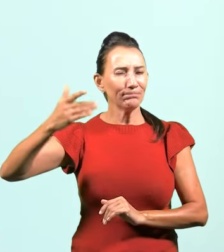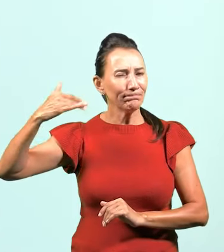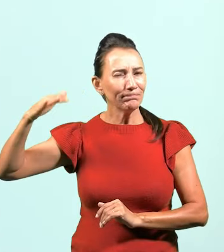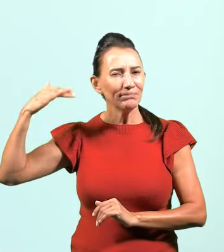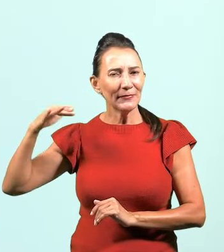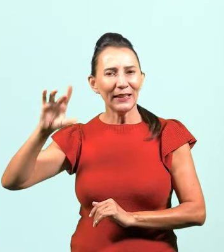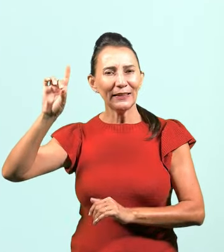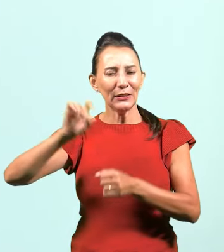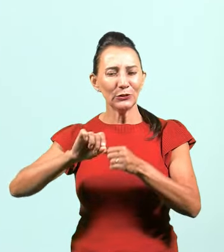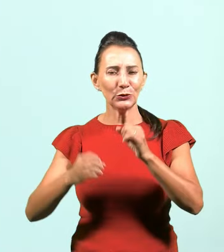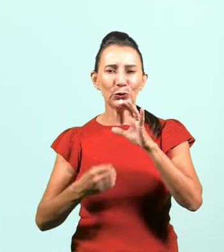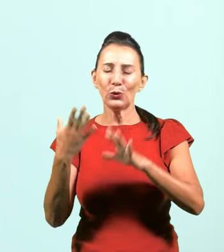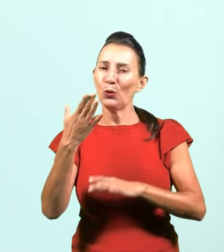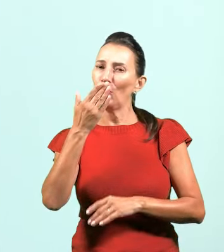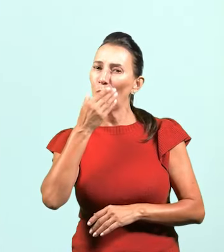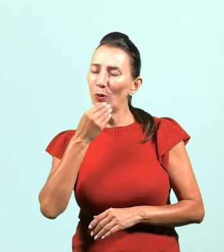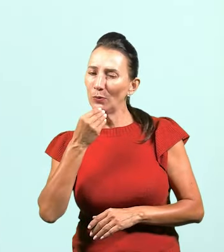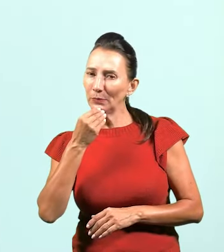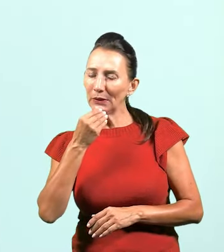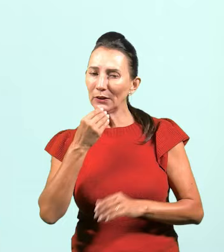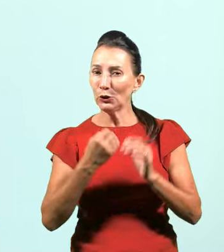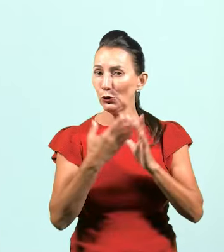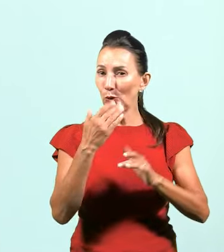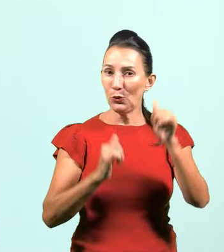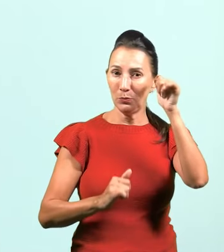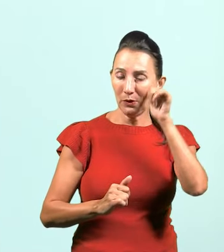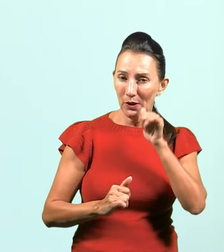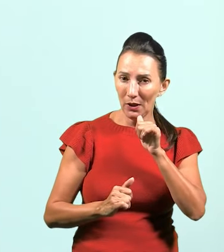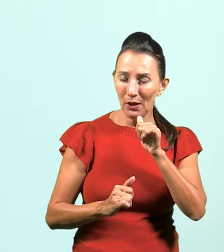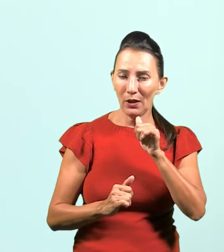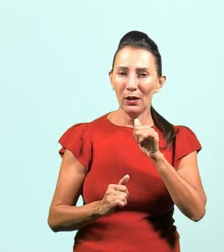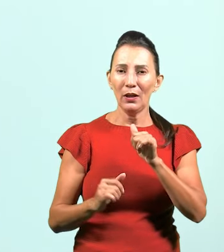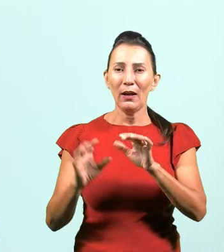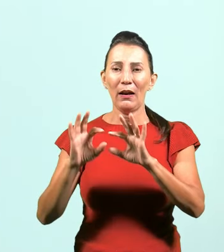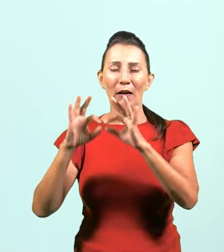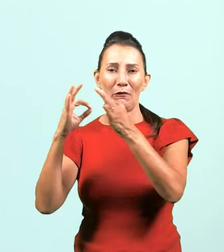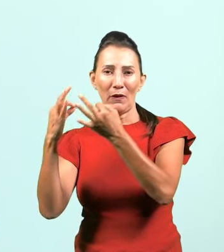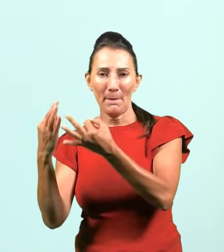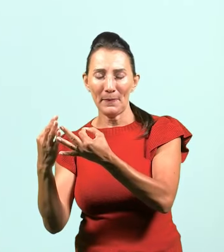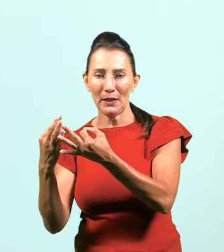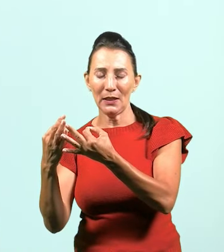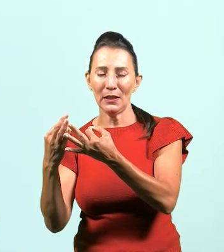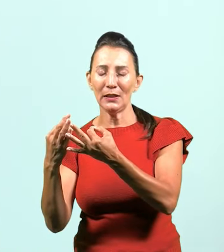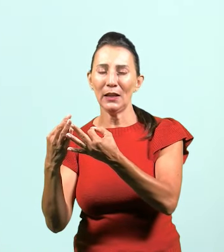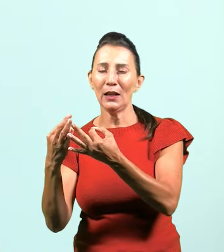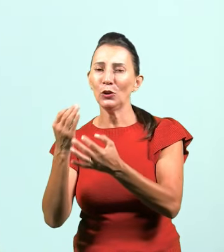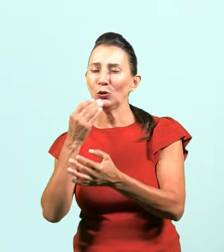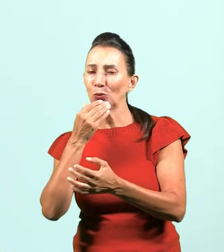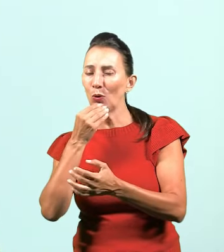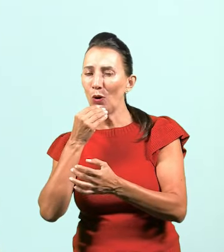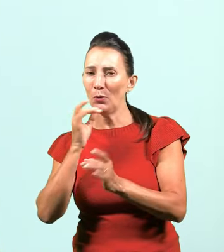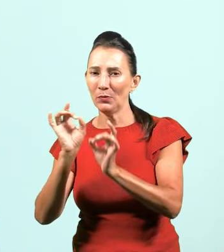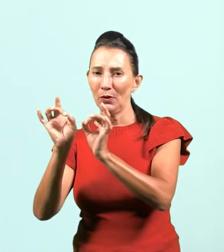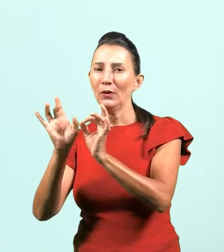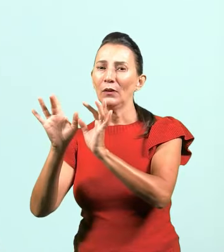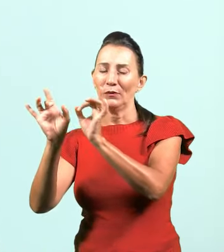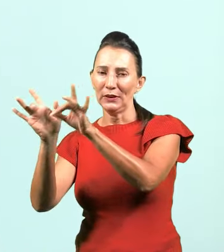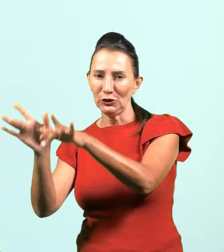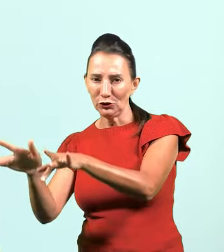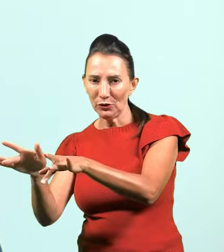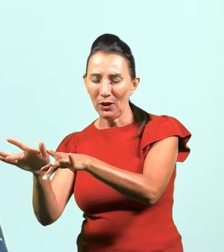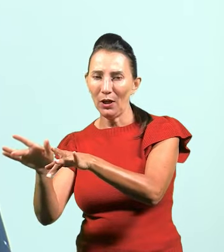da criação, Deus os fez homem e mulher. Por isso deixará seu homem, seu pai e sua mãe, unir-se à sua